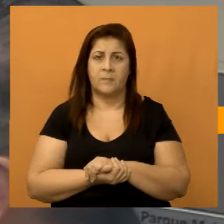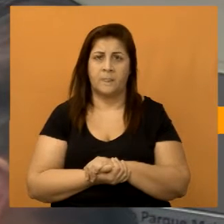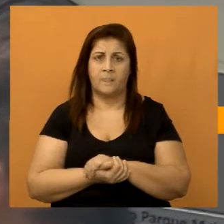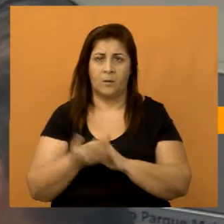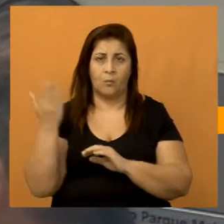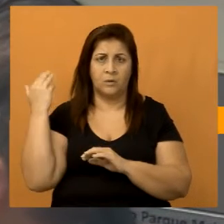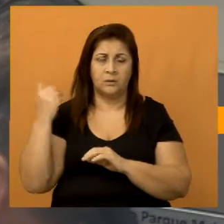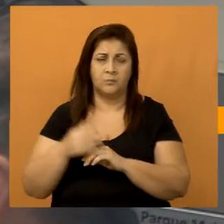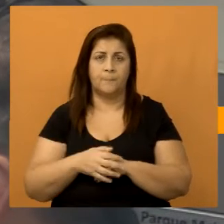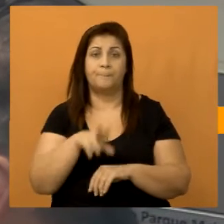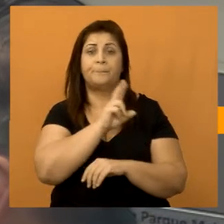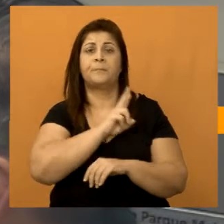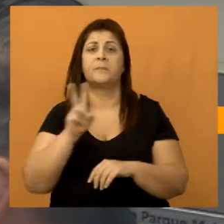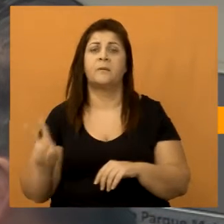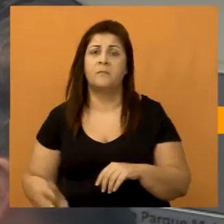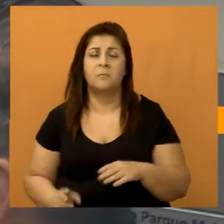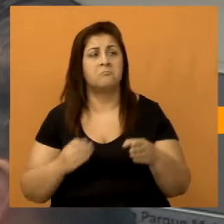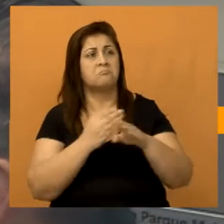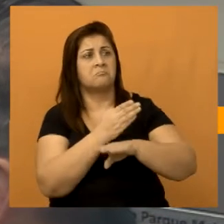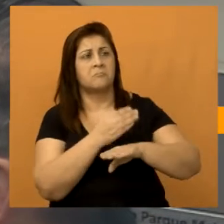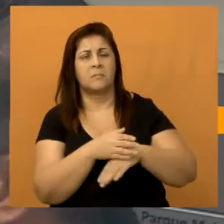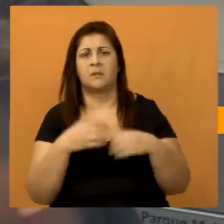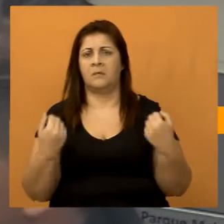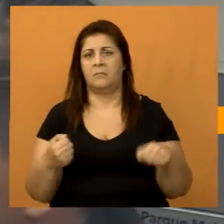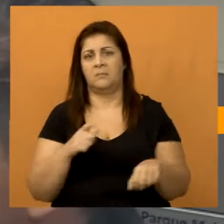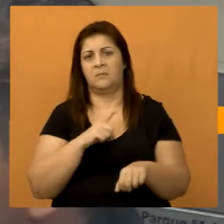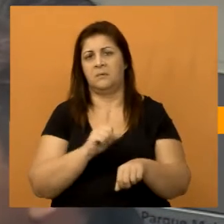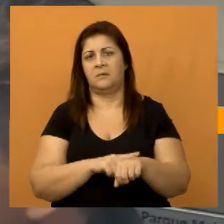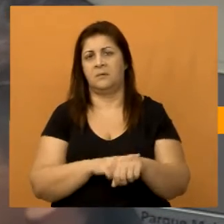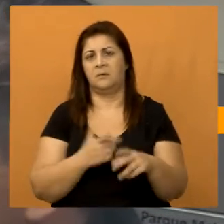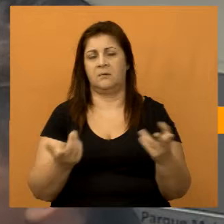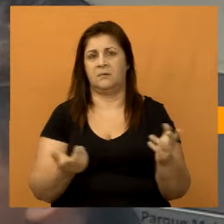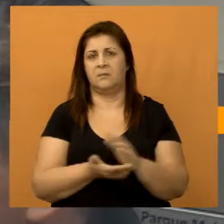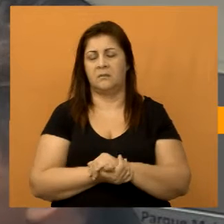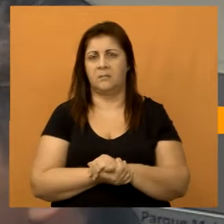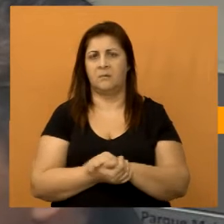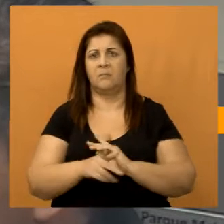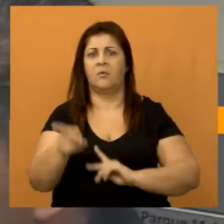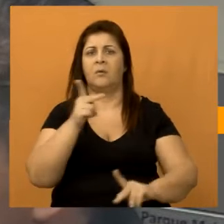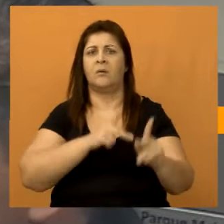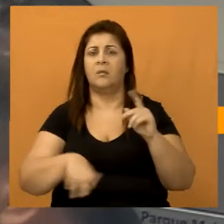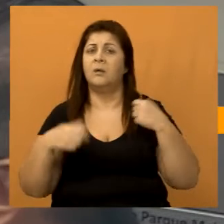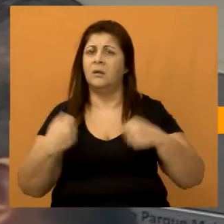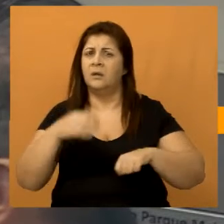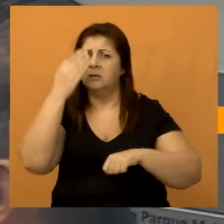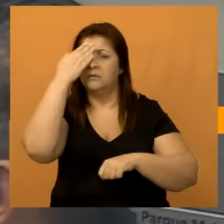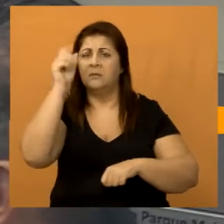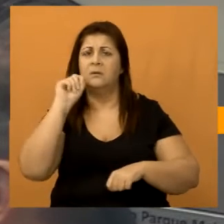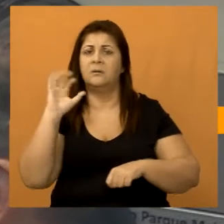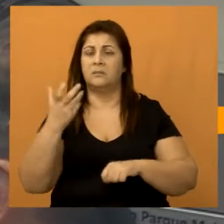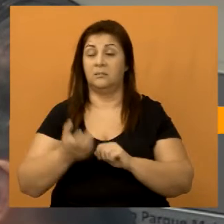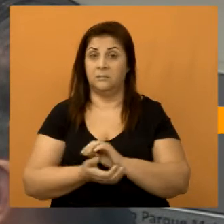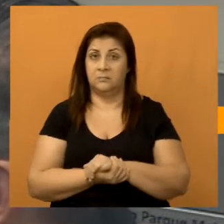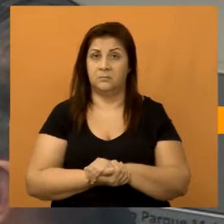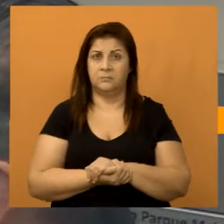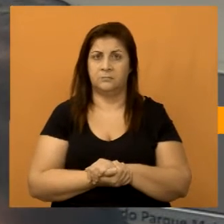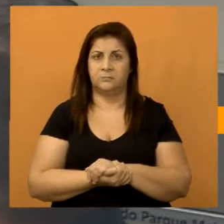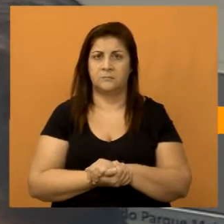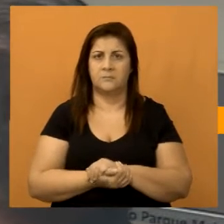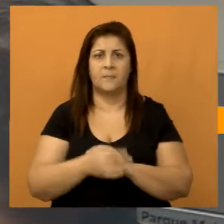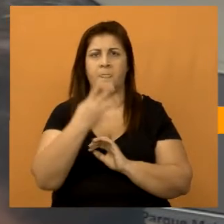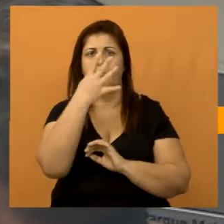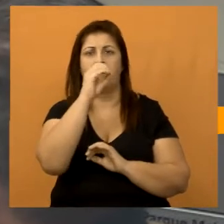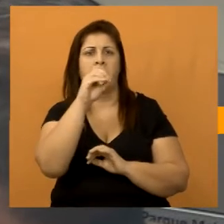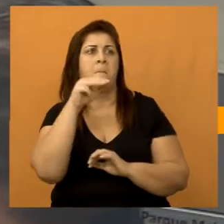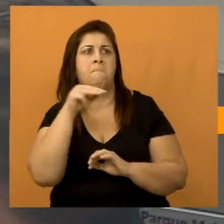participou vereadores. Então, eu acho que o povo tem que saber o que aconteceu e ler esse relatório. Nem que seja